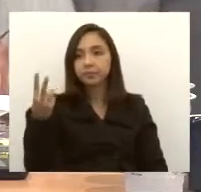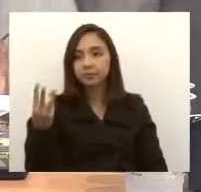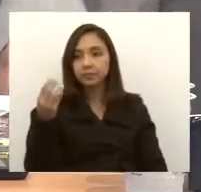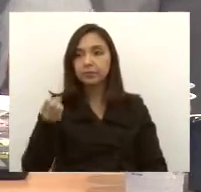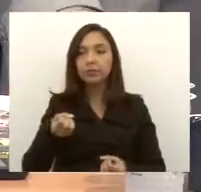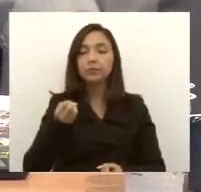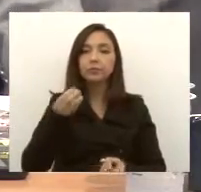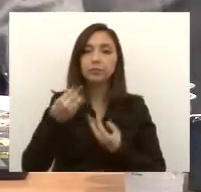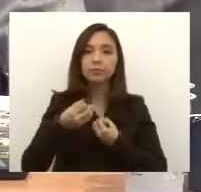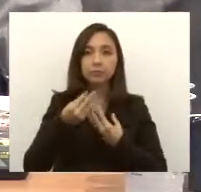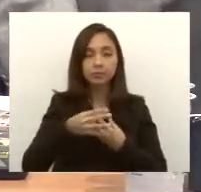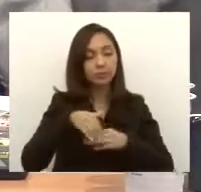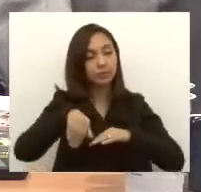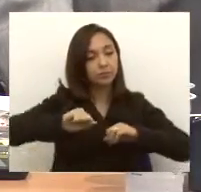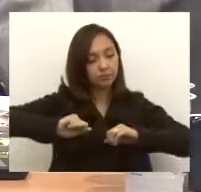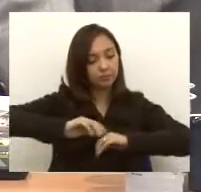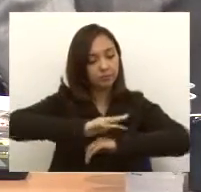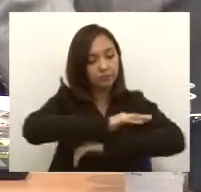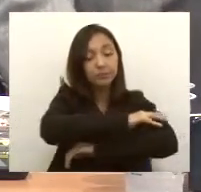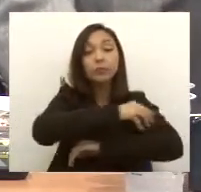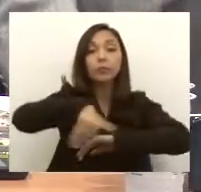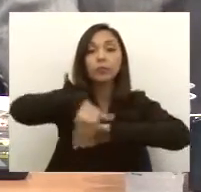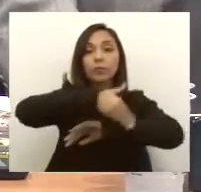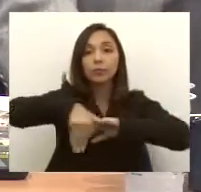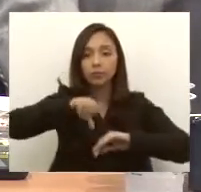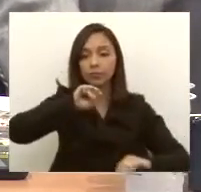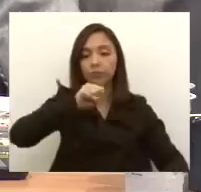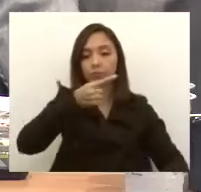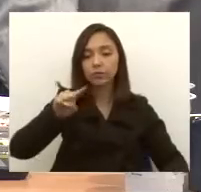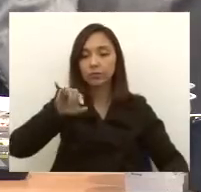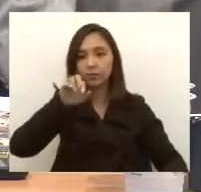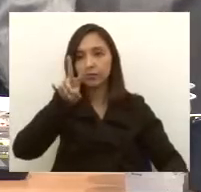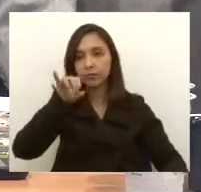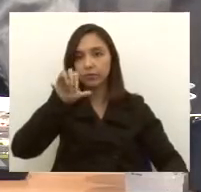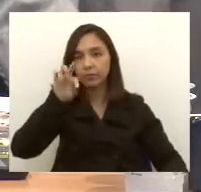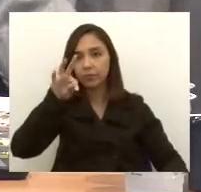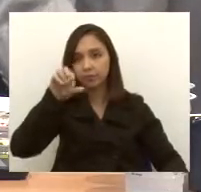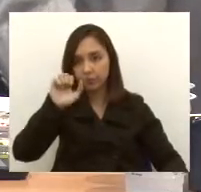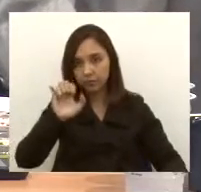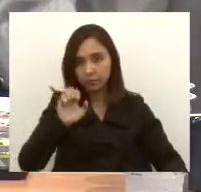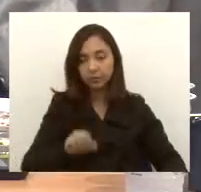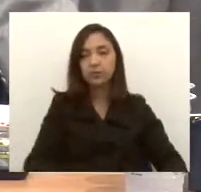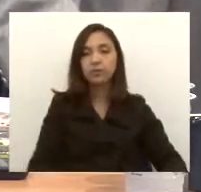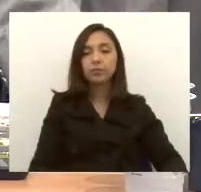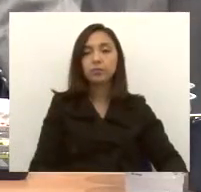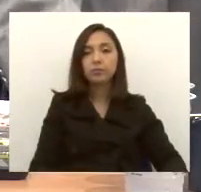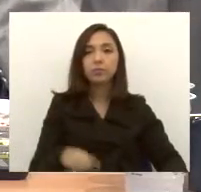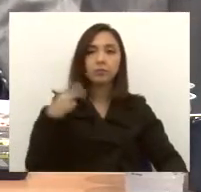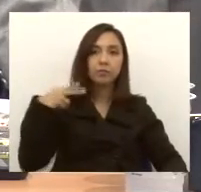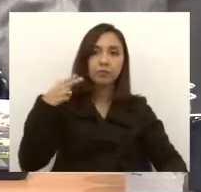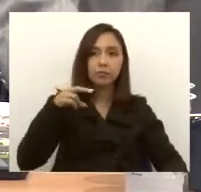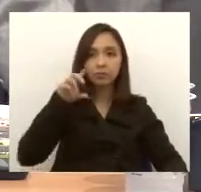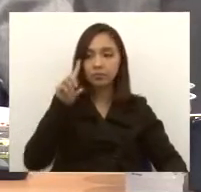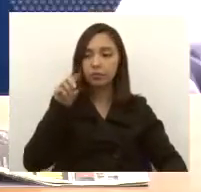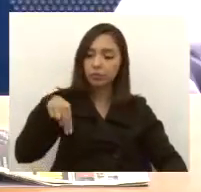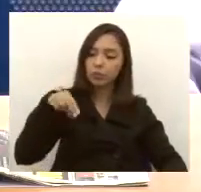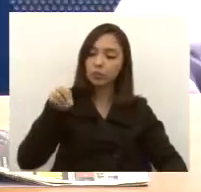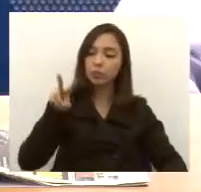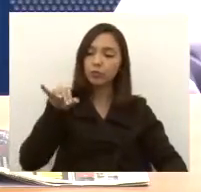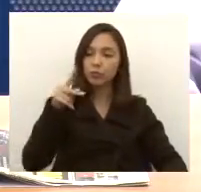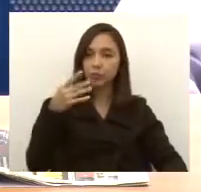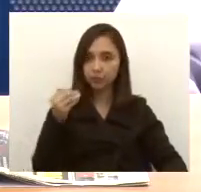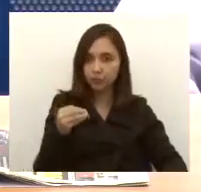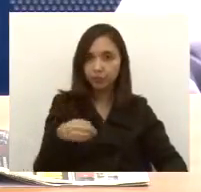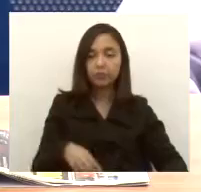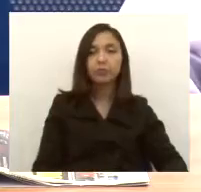2015. Informações referentes à pavimentação asfáltica da rua São Vicente Ferrer, na Vila Nova Bom Sucesso, ator Novinho Brasil. Em discussão, encerrada a